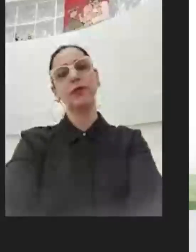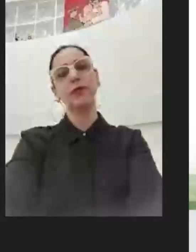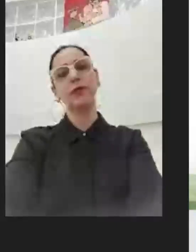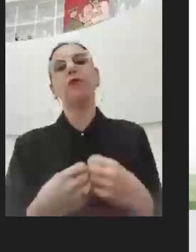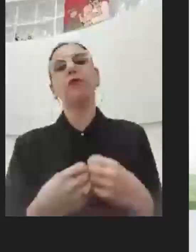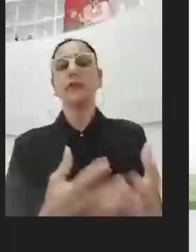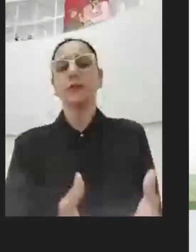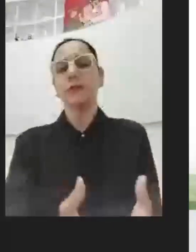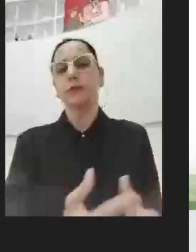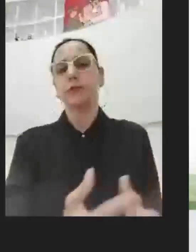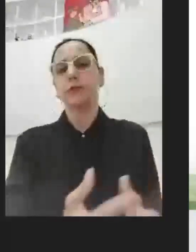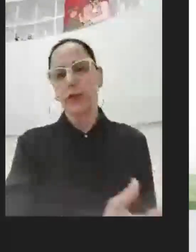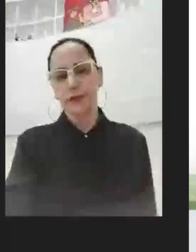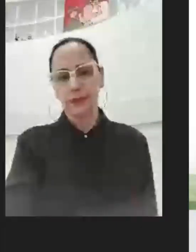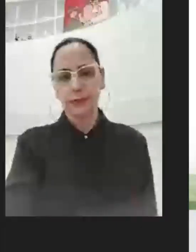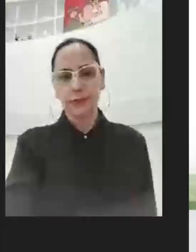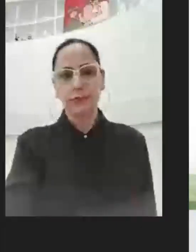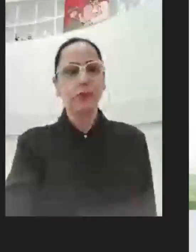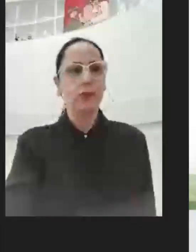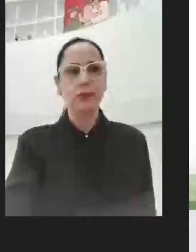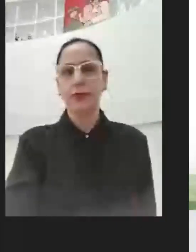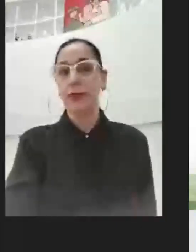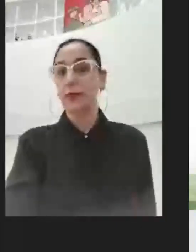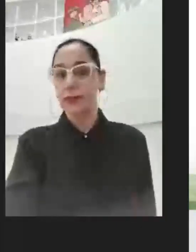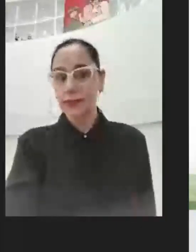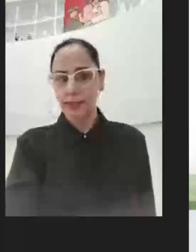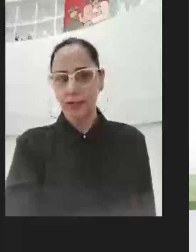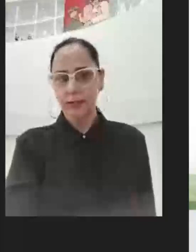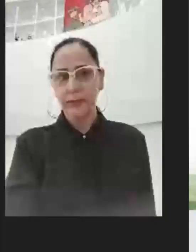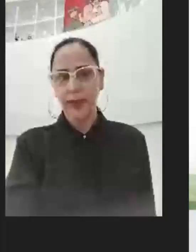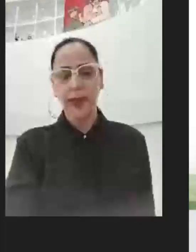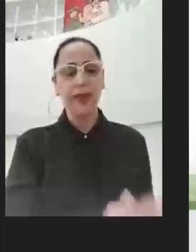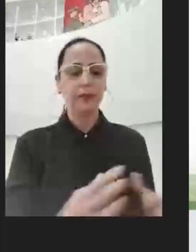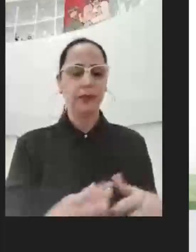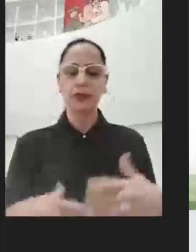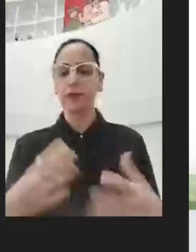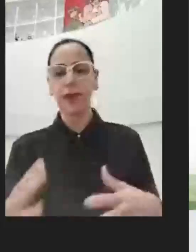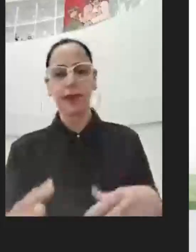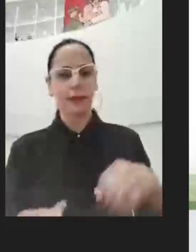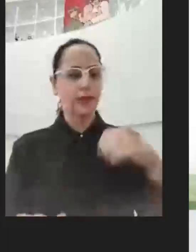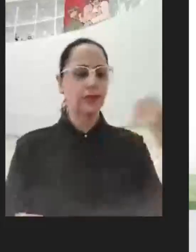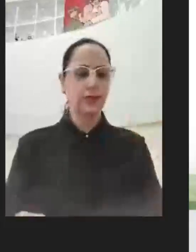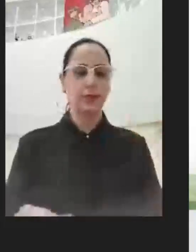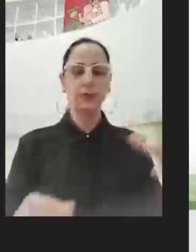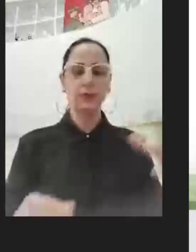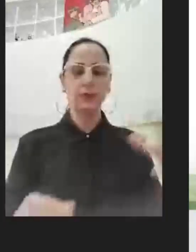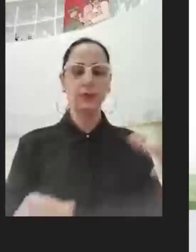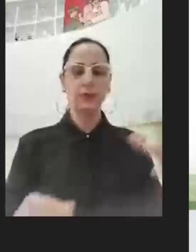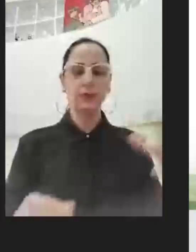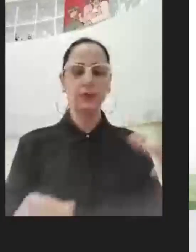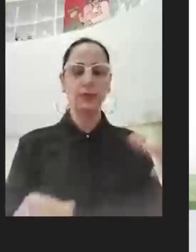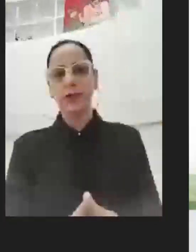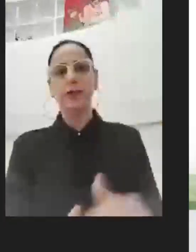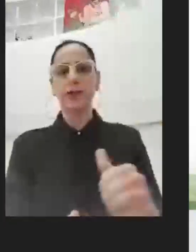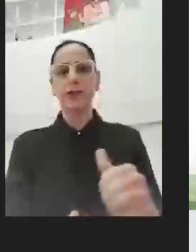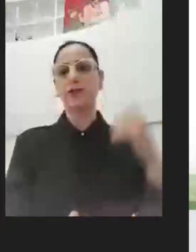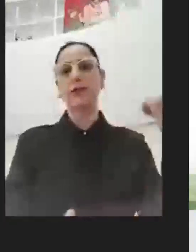chamou a atenção da Organização Mundial de Saúde. Meu Deus, o que está acontecendo? Né? Aí foi descoberta essa